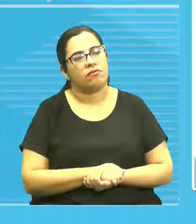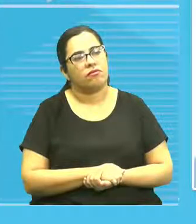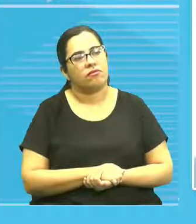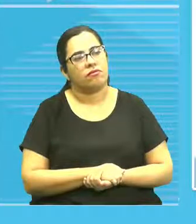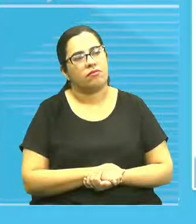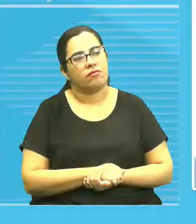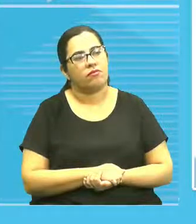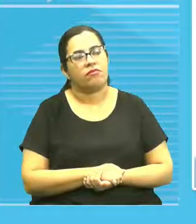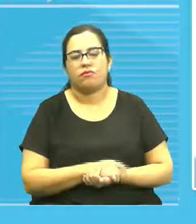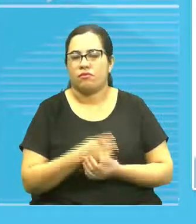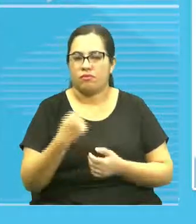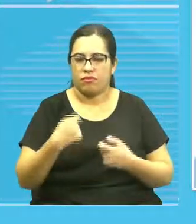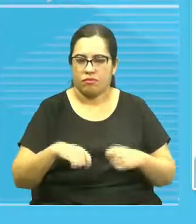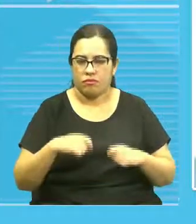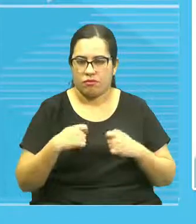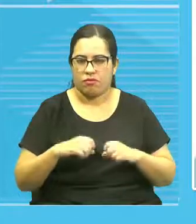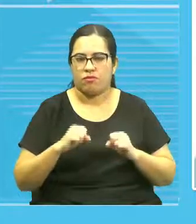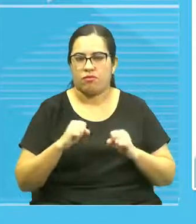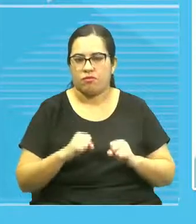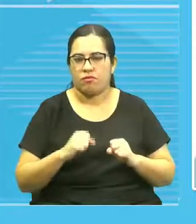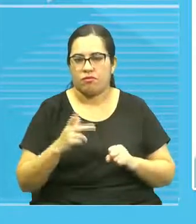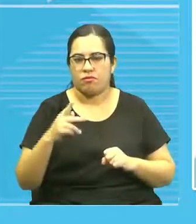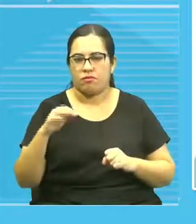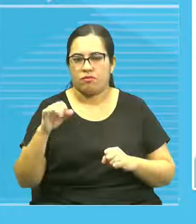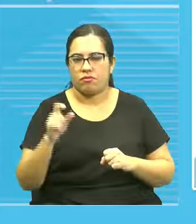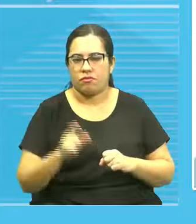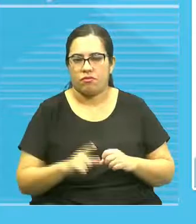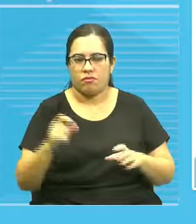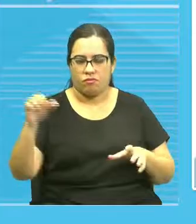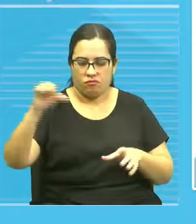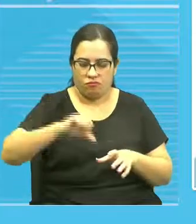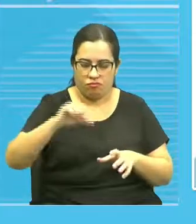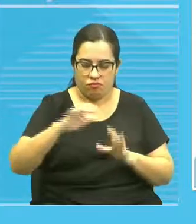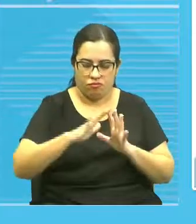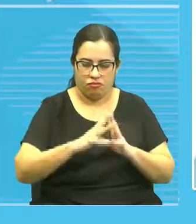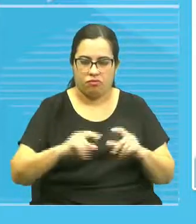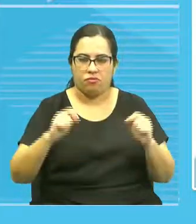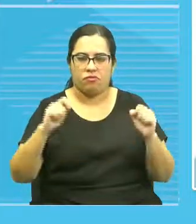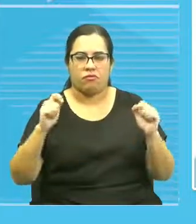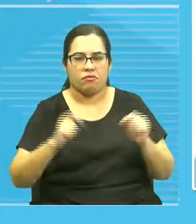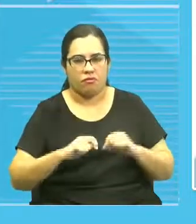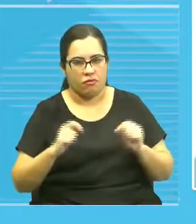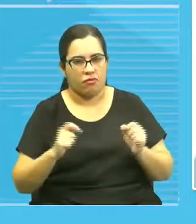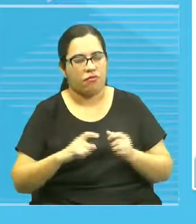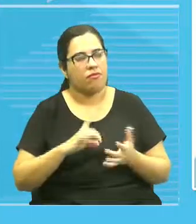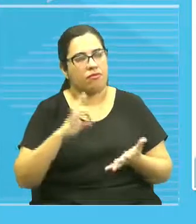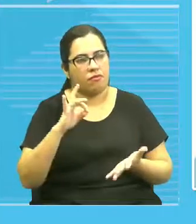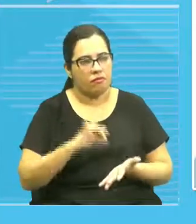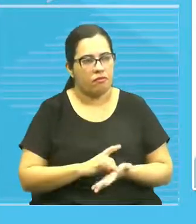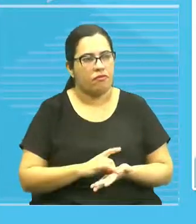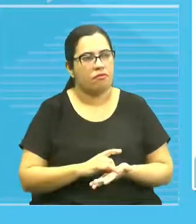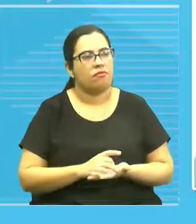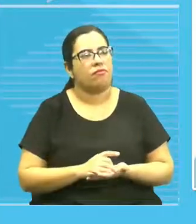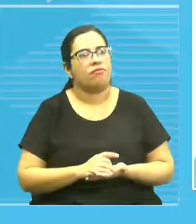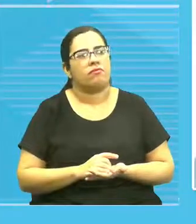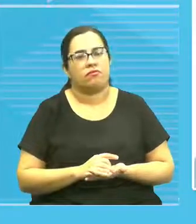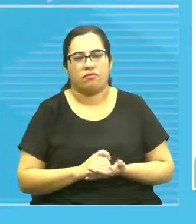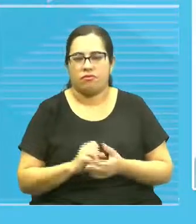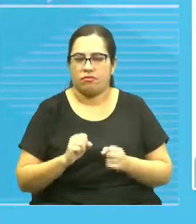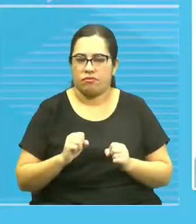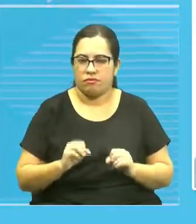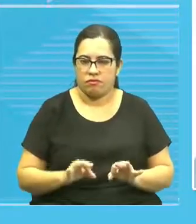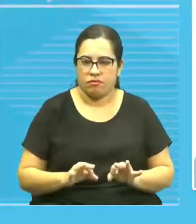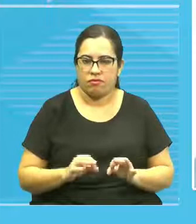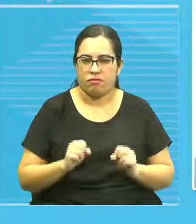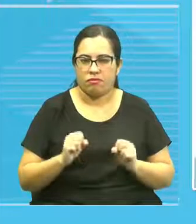mais leite em pó você consegue dissolver. É ou não é verdade? Deixa eu apagar isso aqui, ficou torto. É ou